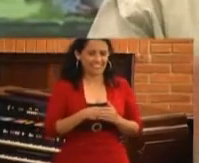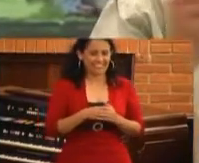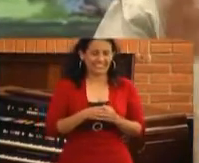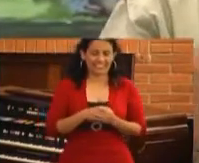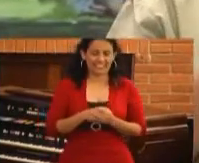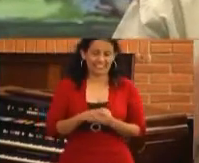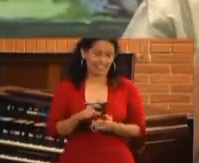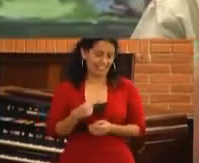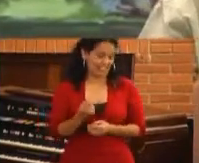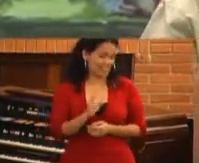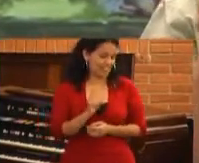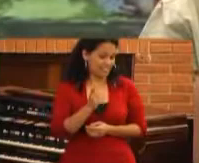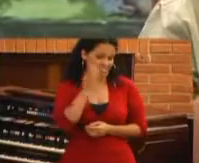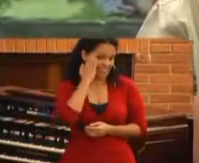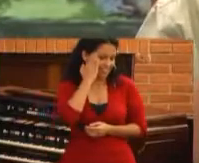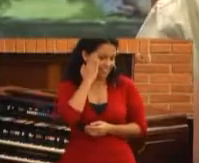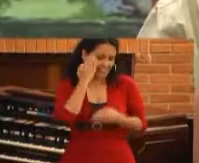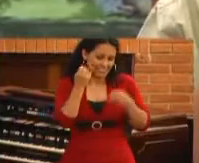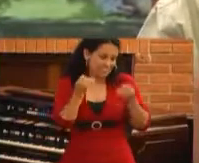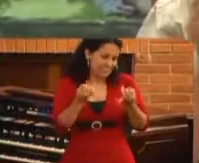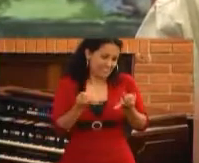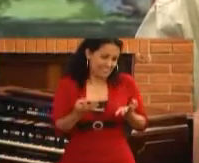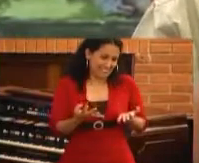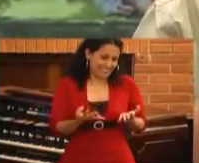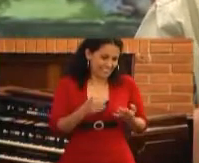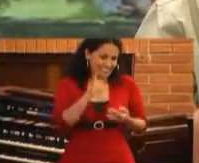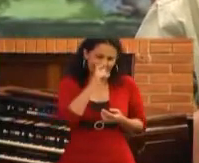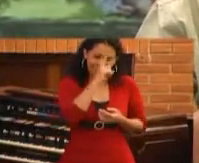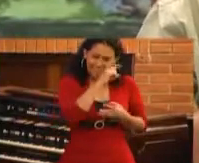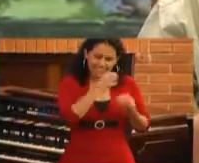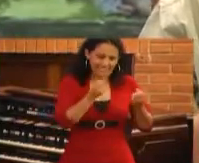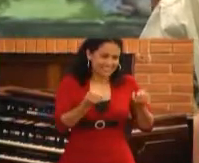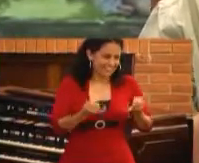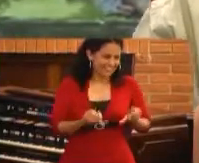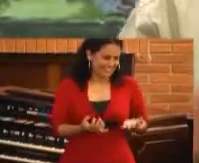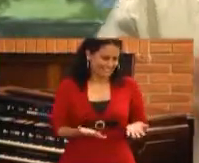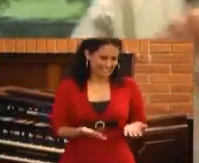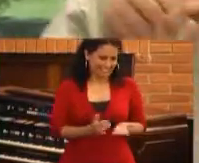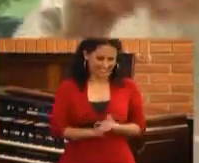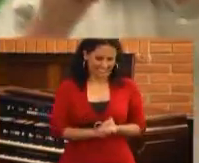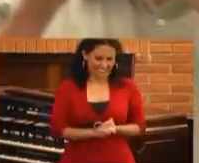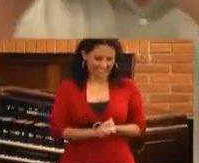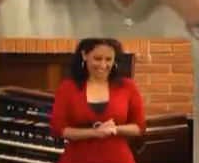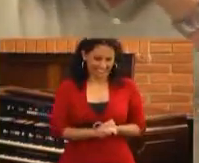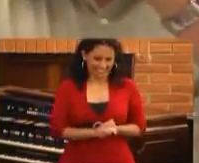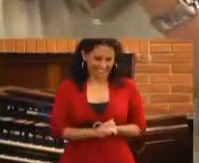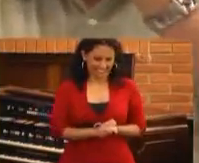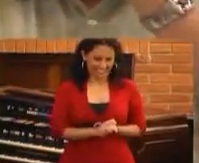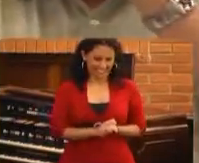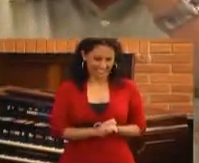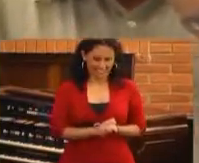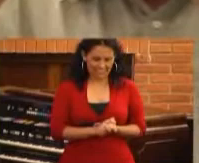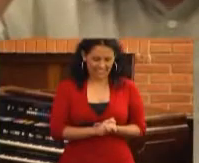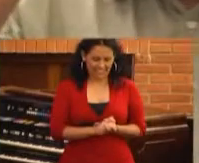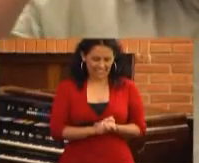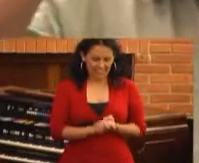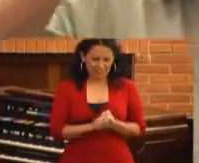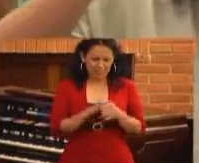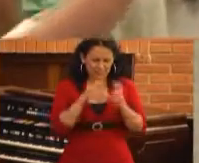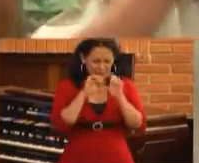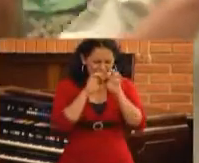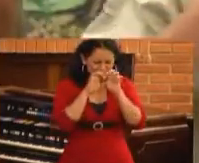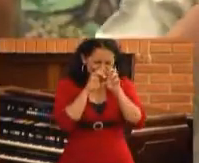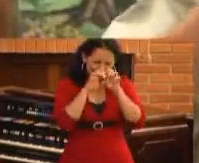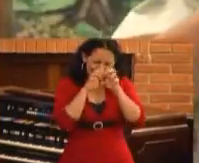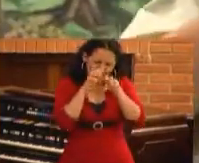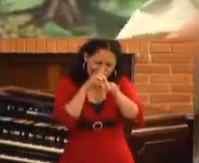Nós não sabemos explicar. como é que essas milhares